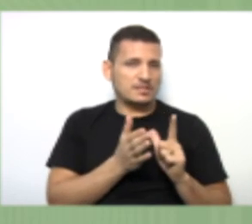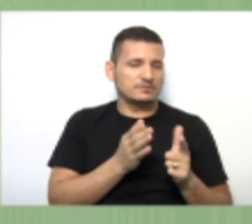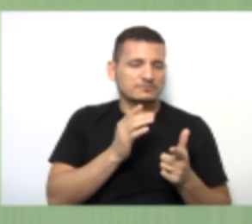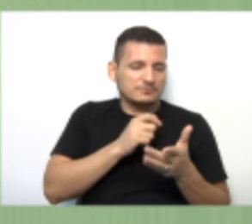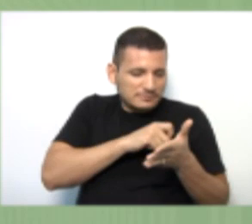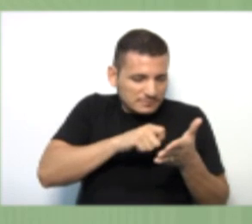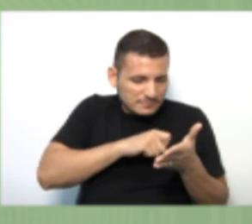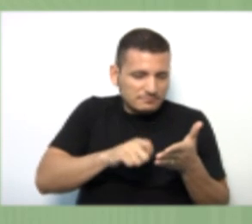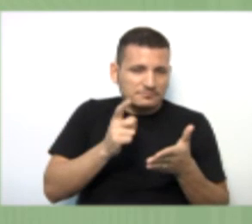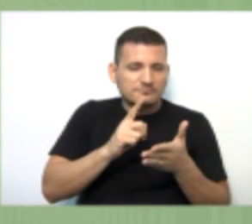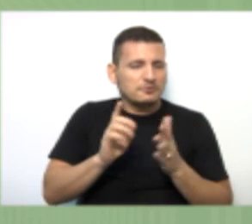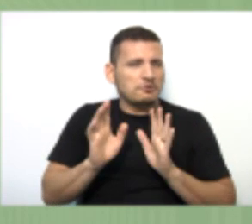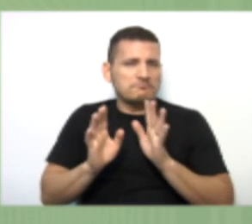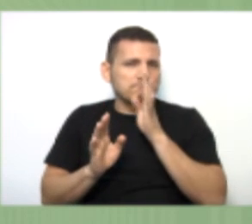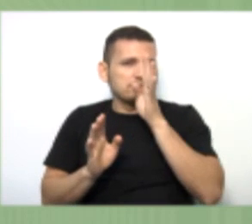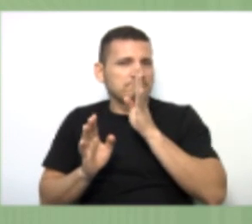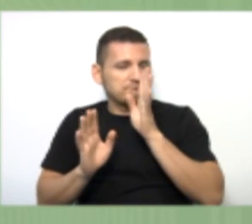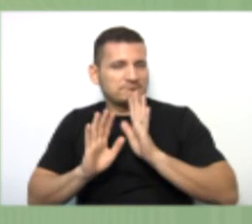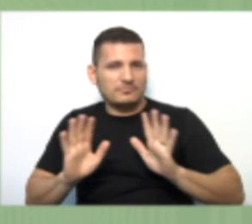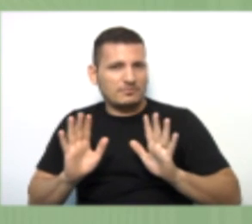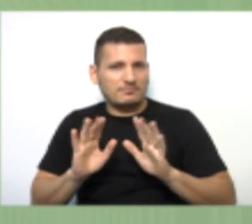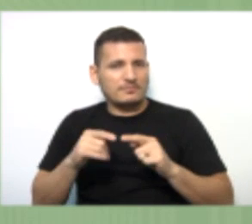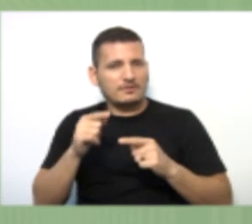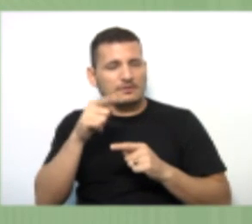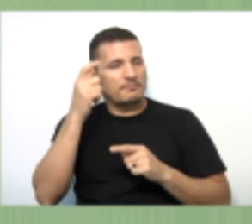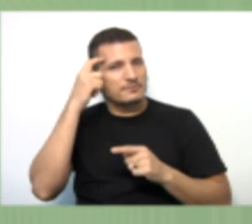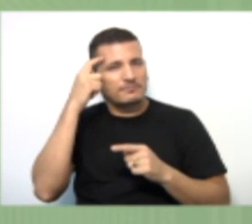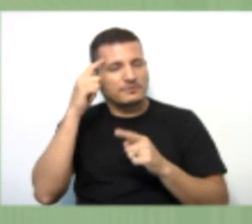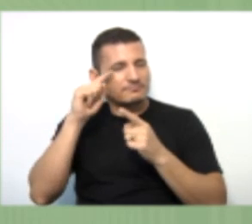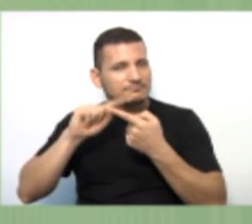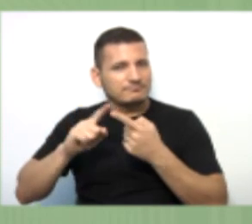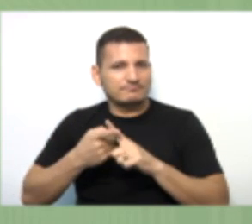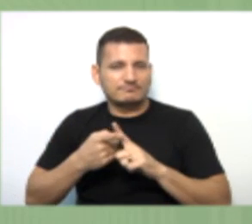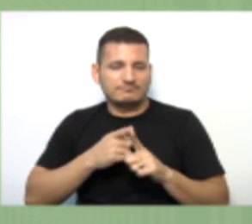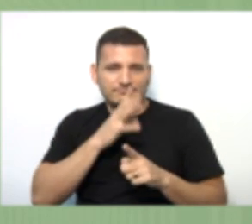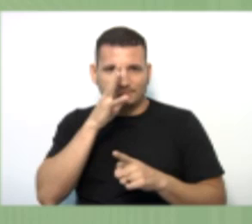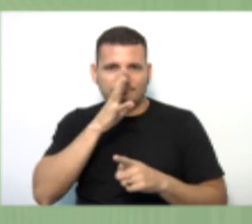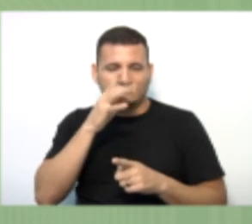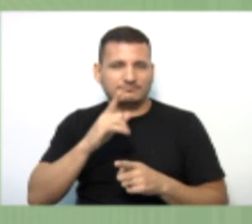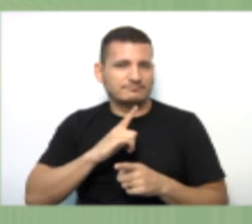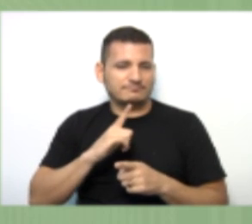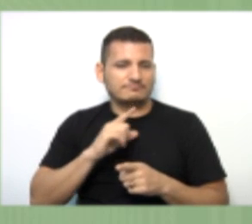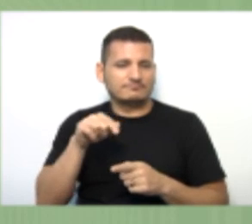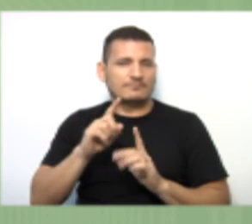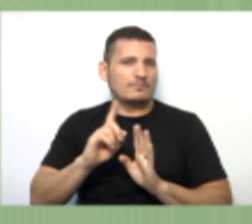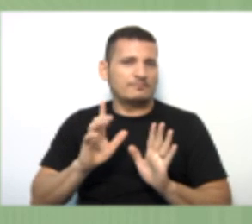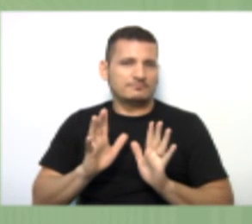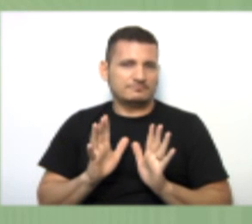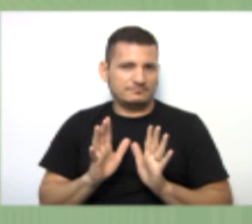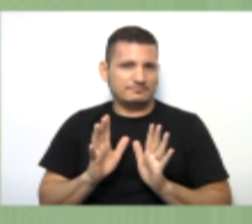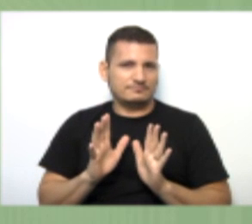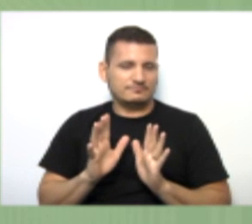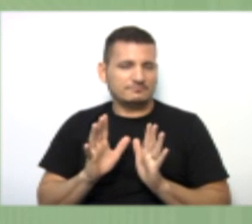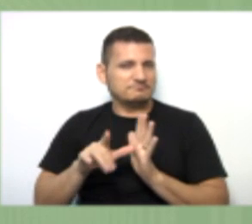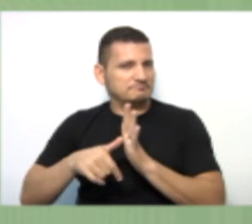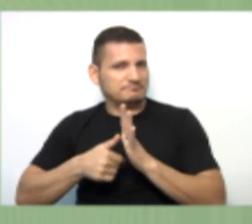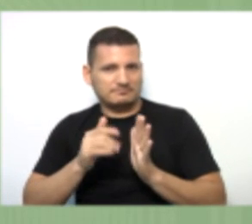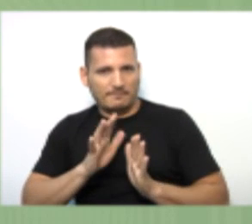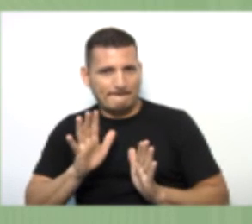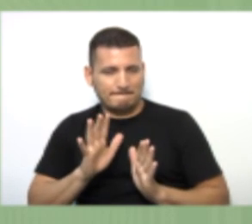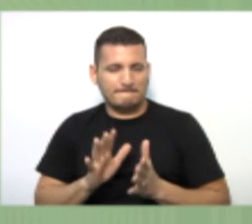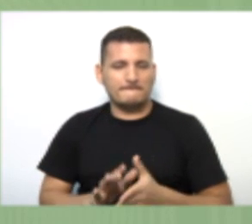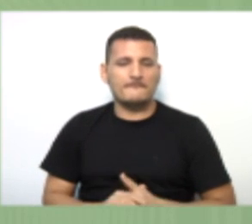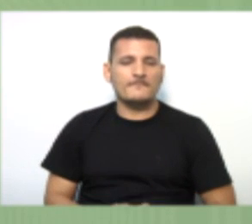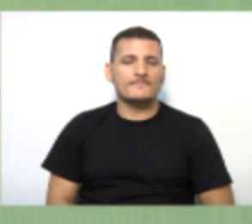dormir. Todo mundo faz isso automaticamente, mas não deixa de ser um pensamento lógico automático, tá? Ele não fica para trás nessa parte de pensamento lógico